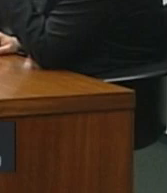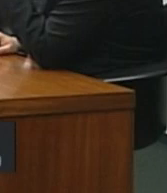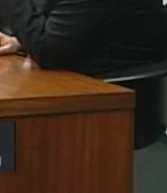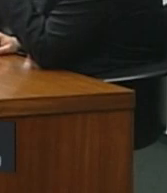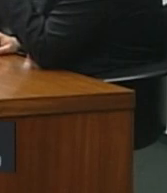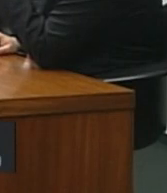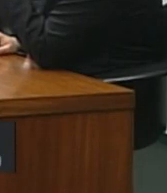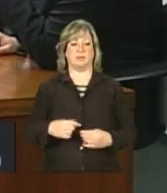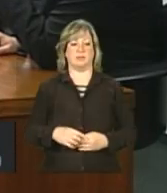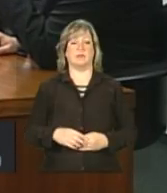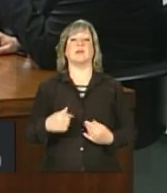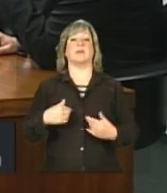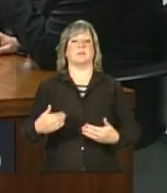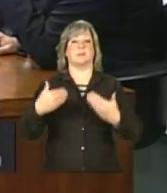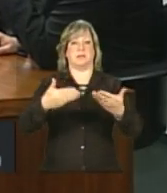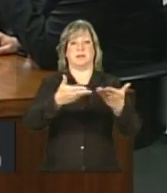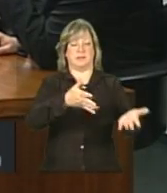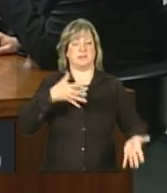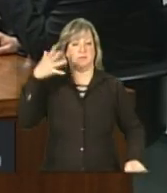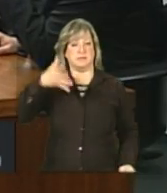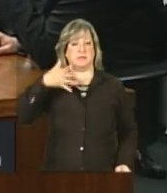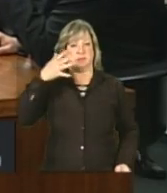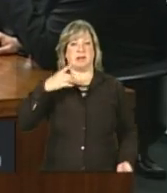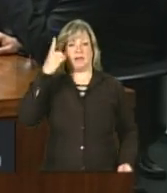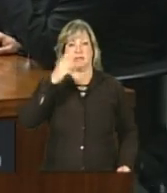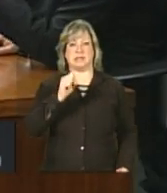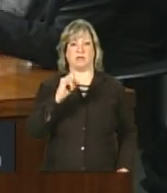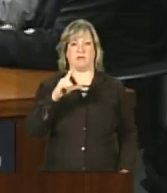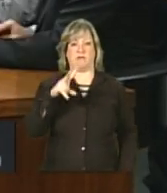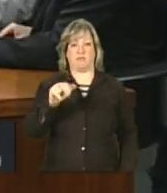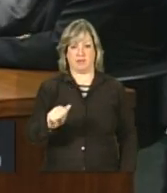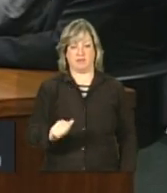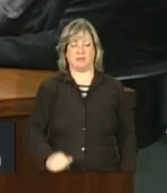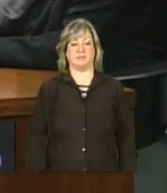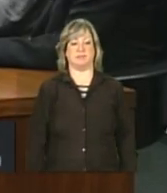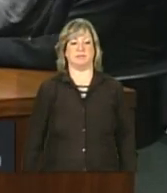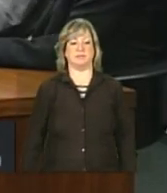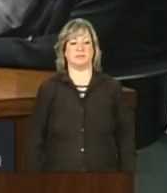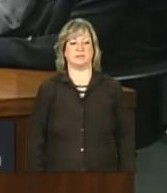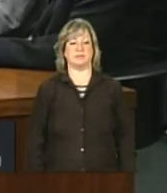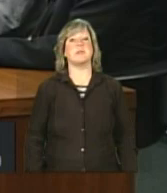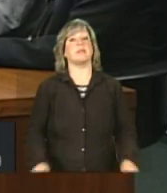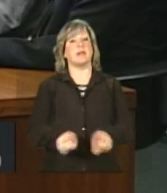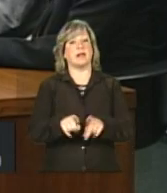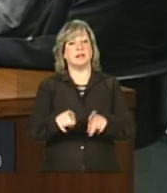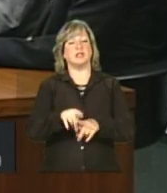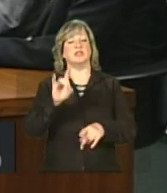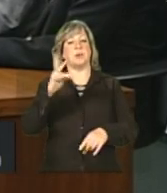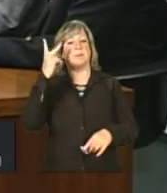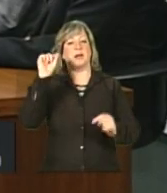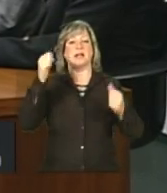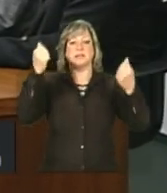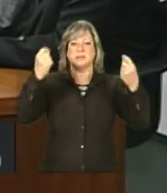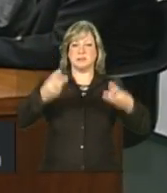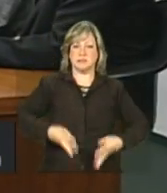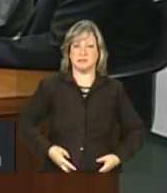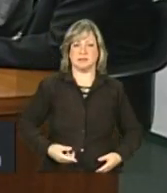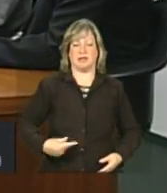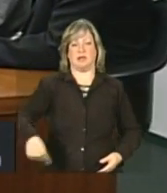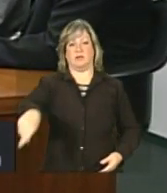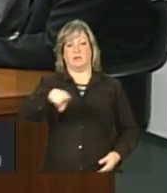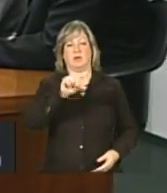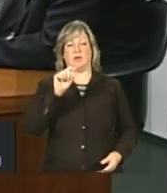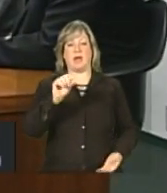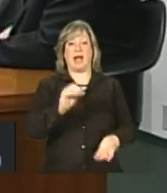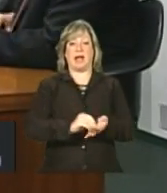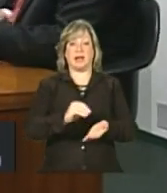Passa a palavra ao deputado, presidente da Comissão de Trabalho, deputado Silvio. Não, só para esclarecer também a todos os senhores, que ainda no